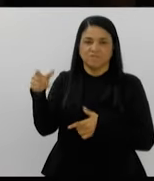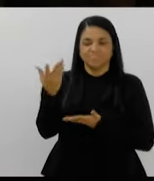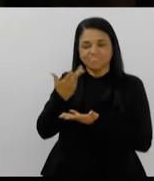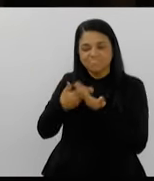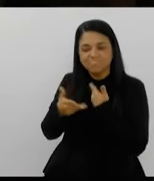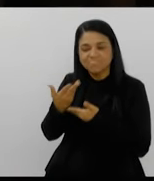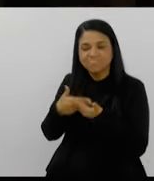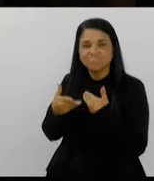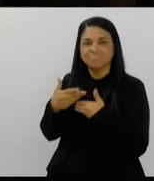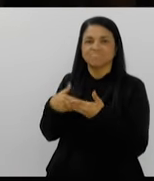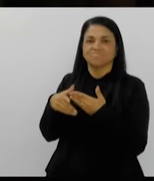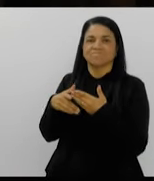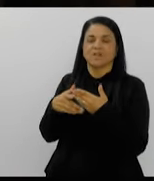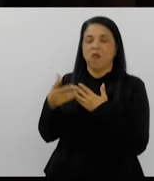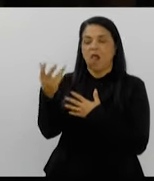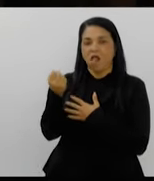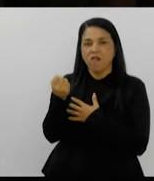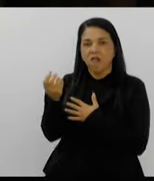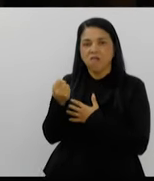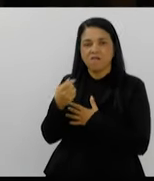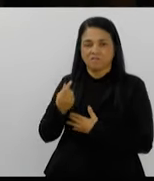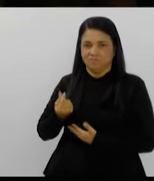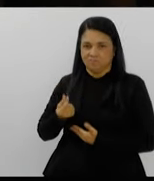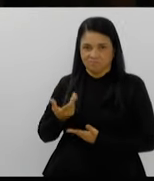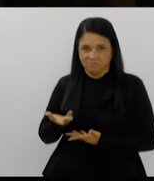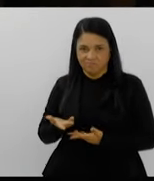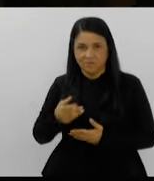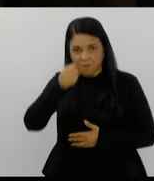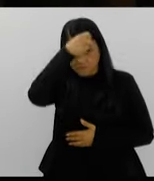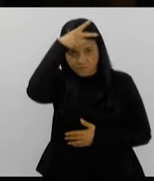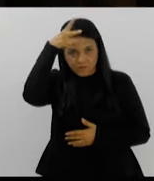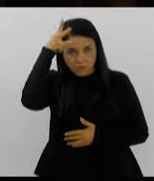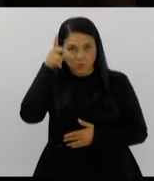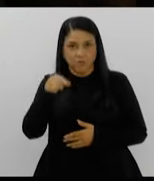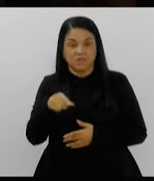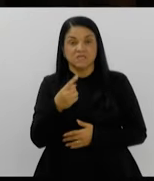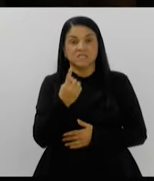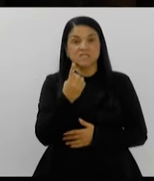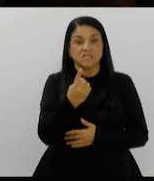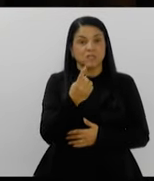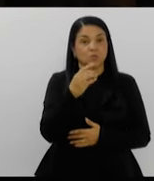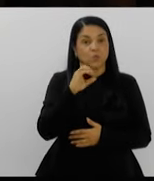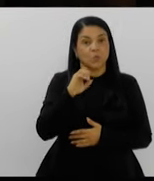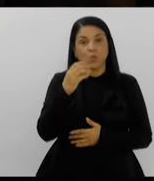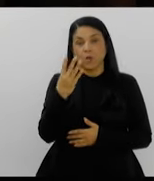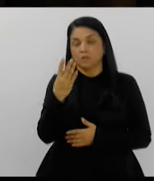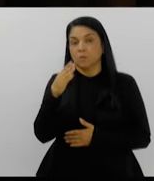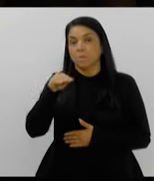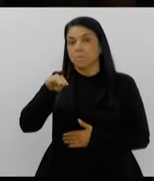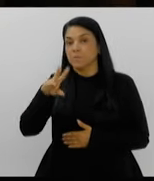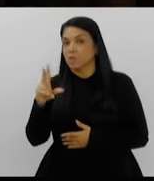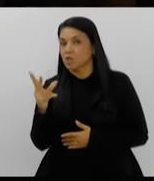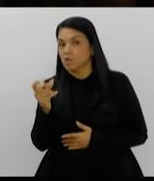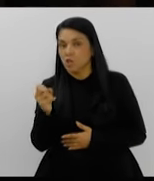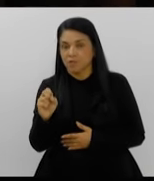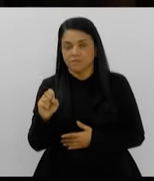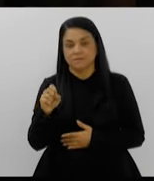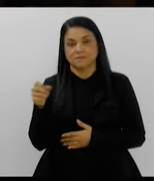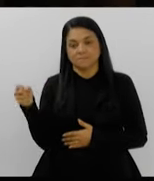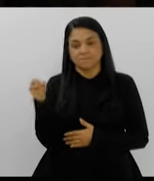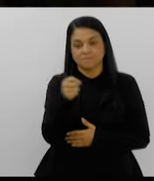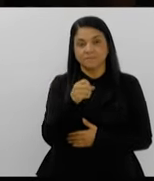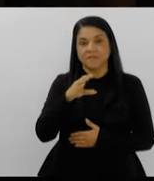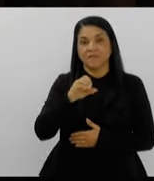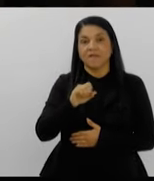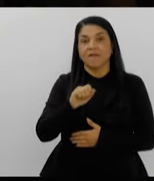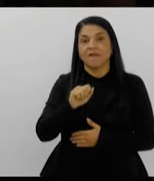maior mamata da história do Rio de Janeiro, que é essa prefeitura. 104 milhões de reais de cargos em comissão